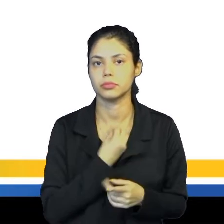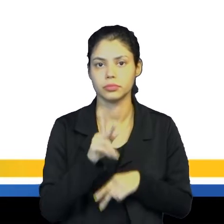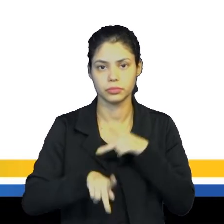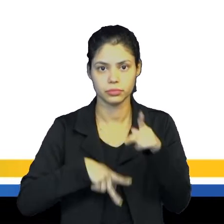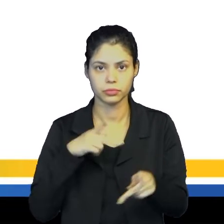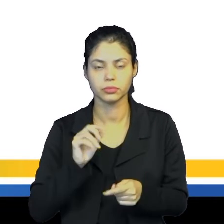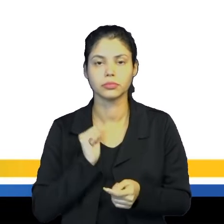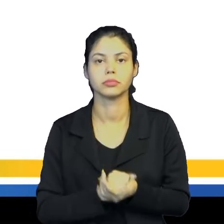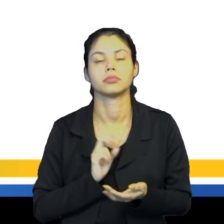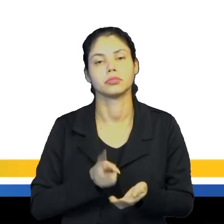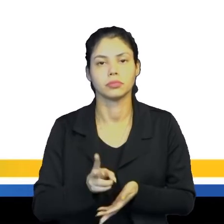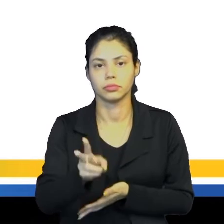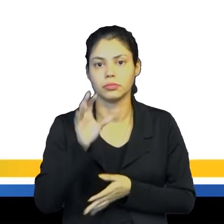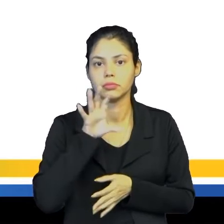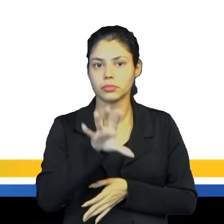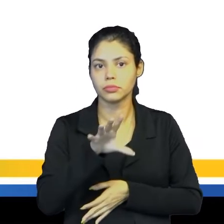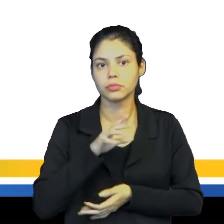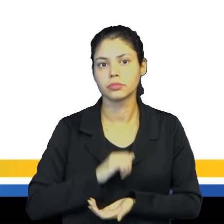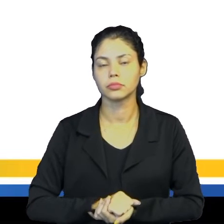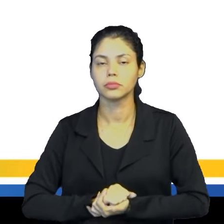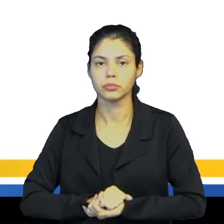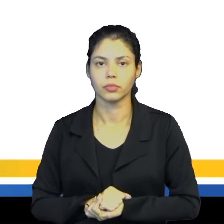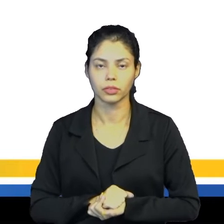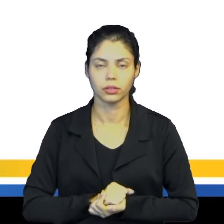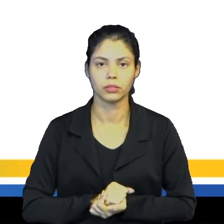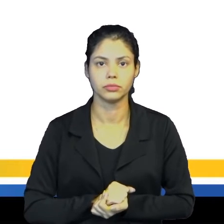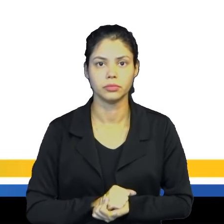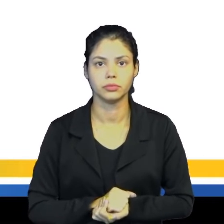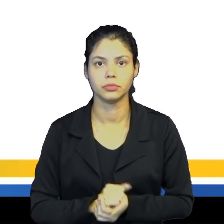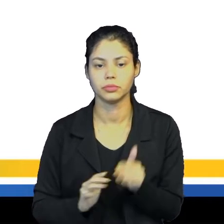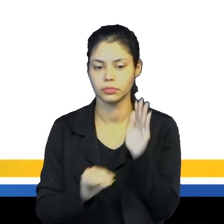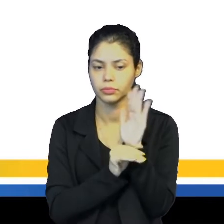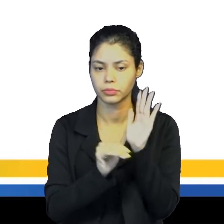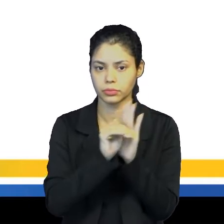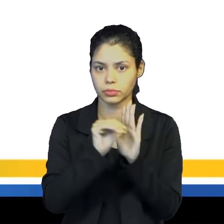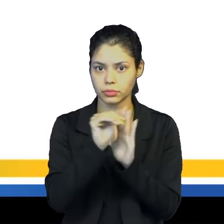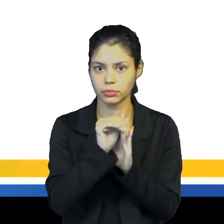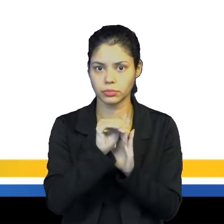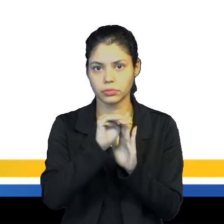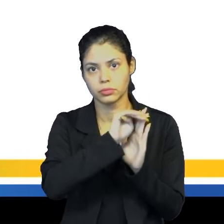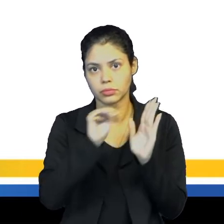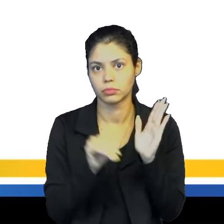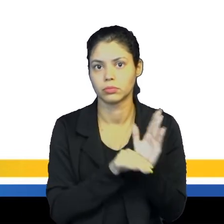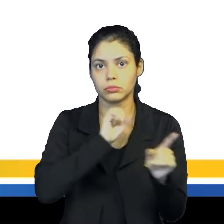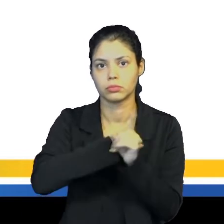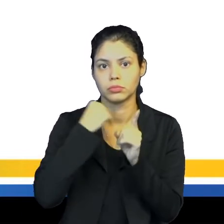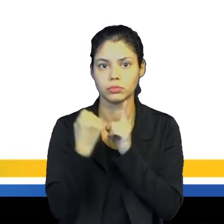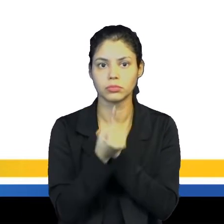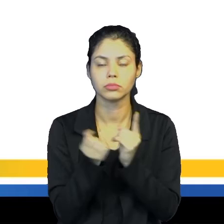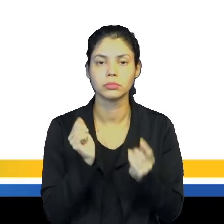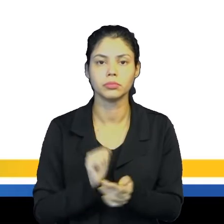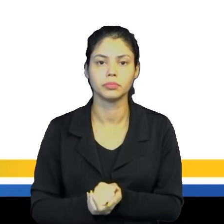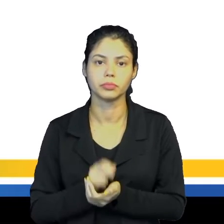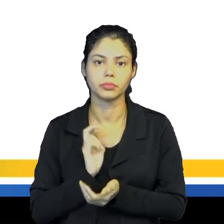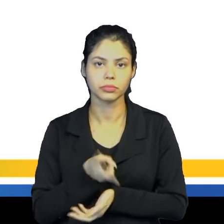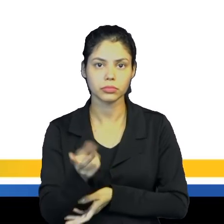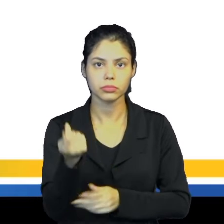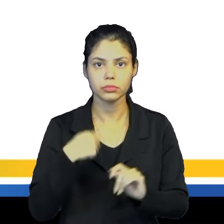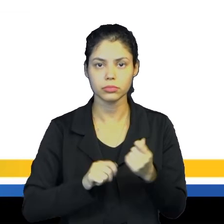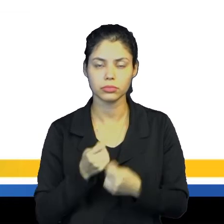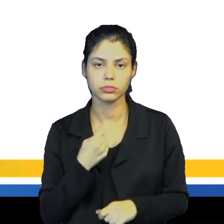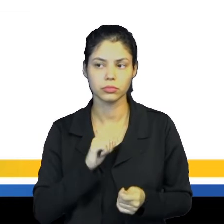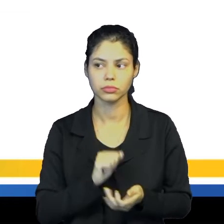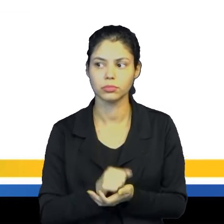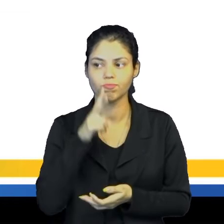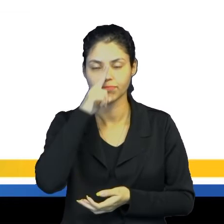populações, que permanecem aí, né, numa camada mais baixa da sociedade. A dependência econômica em relação